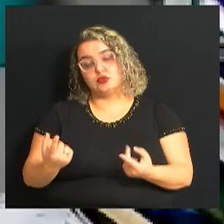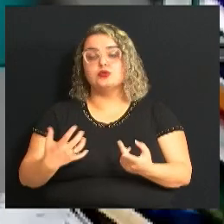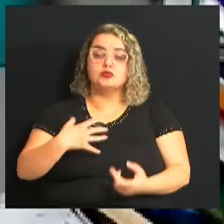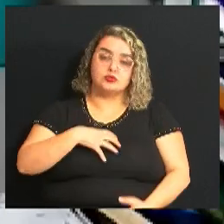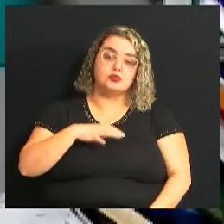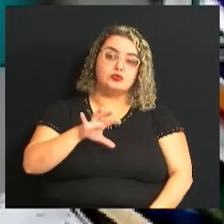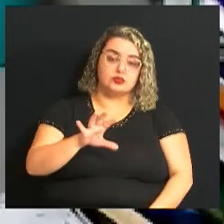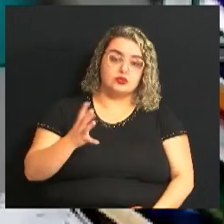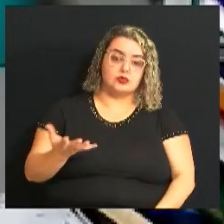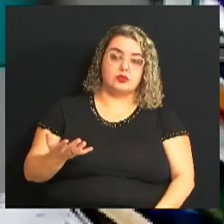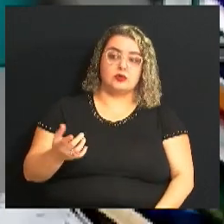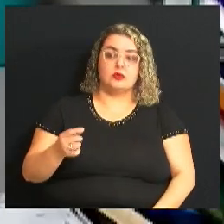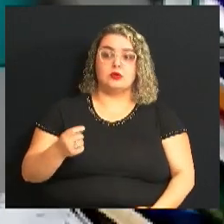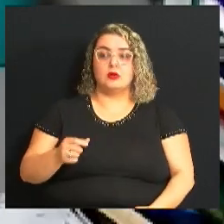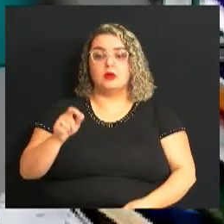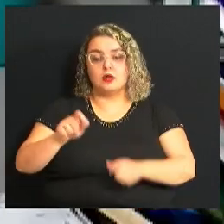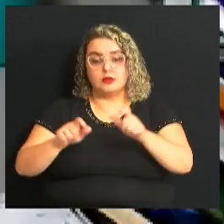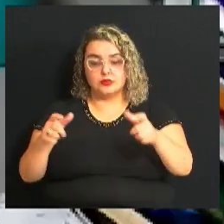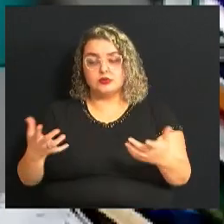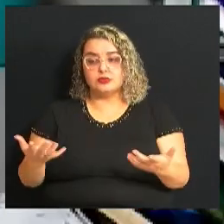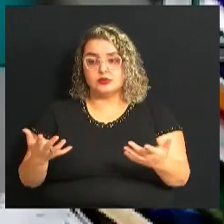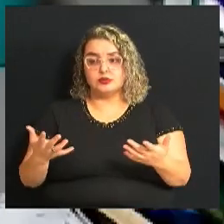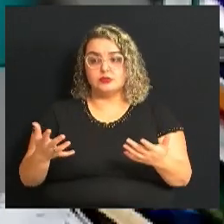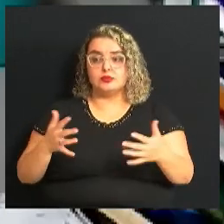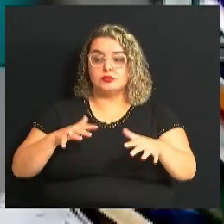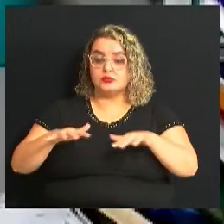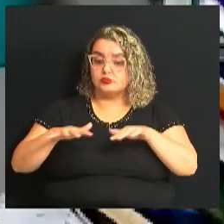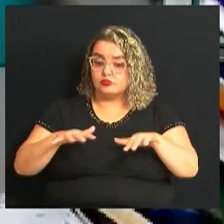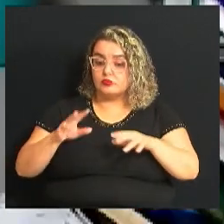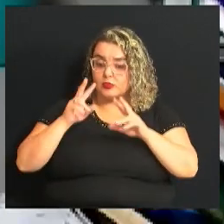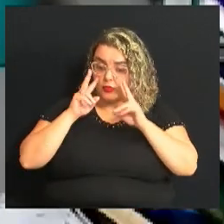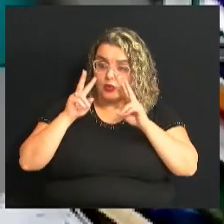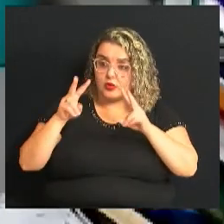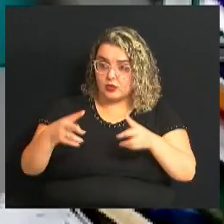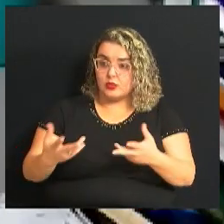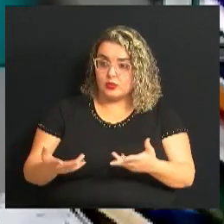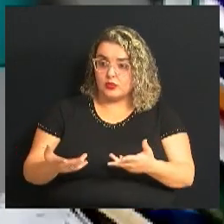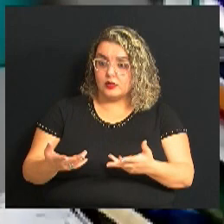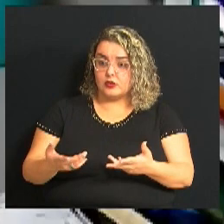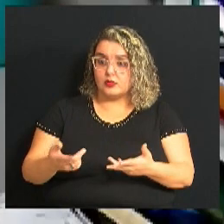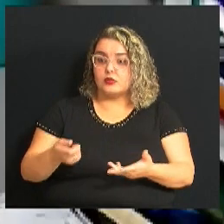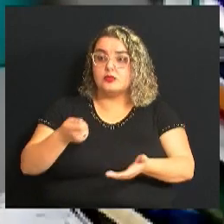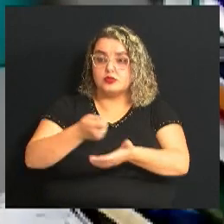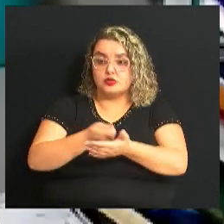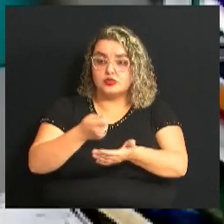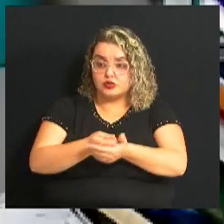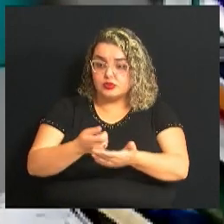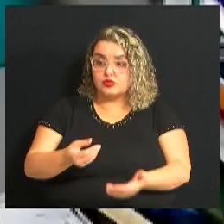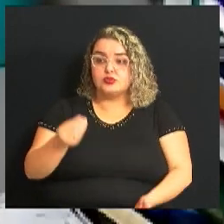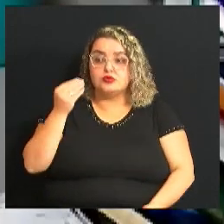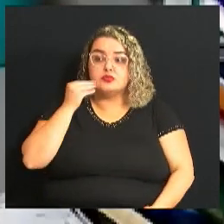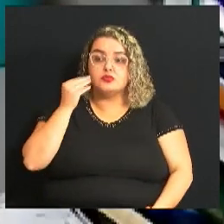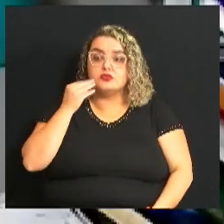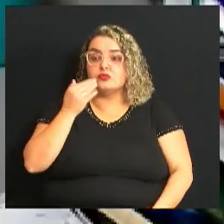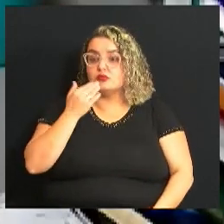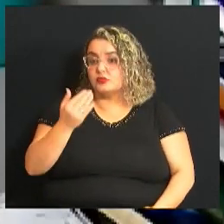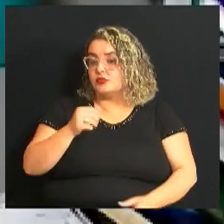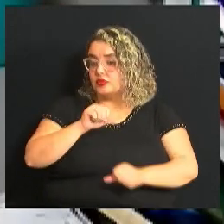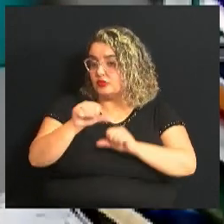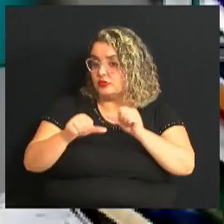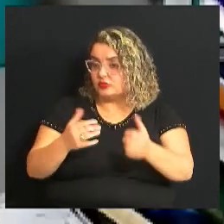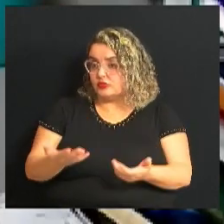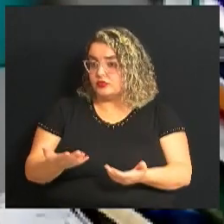alguns momentos, as pessoas olham para essa movimentação de tentar pressionar, solicitar mudanças como